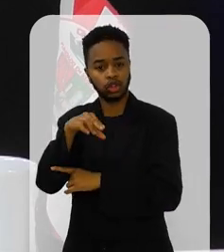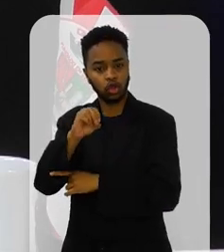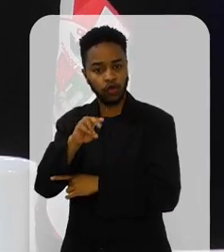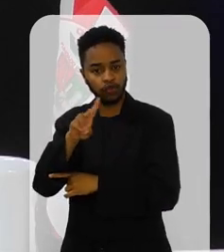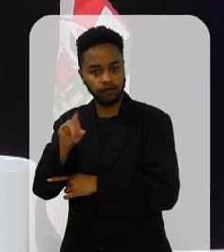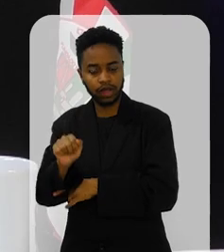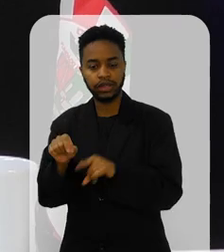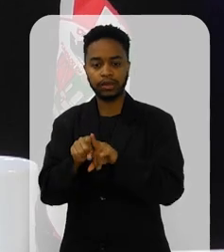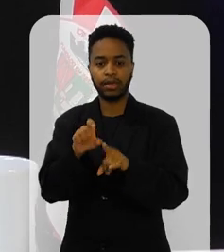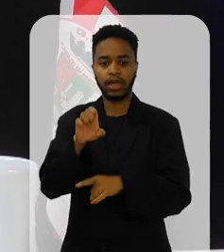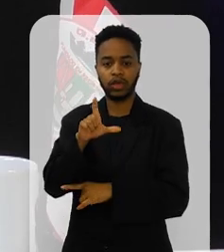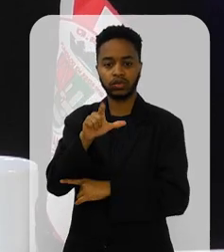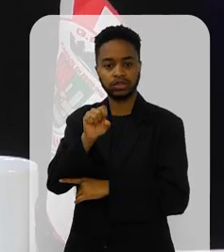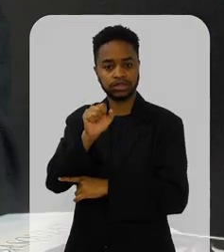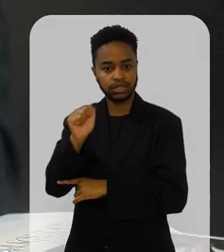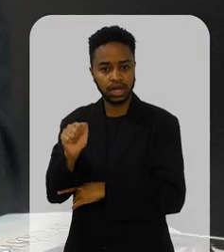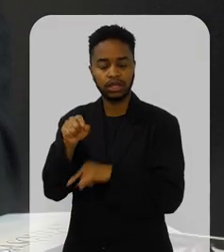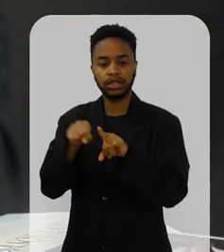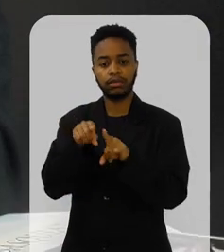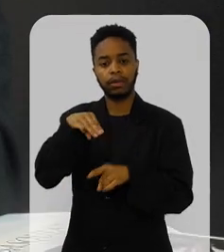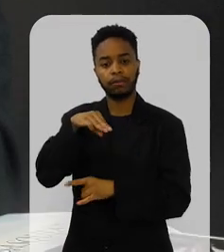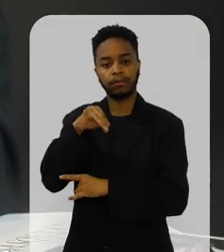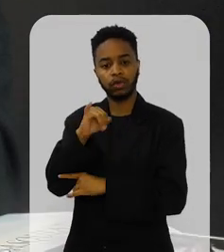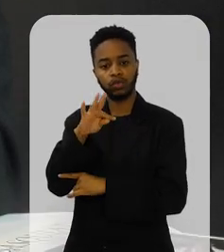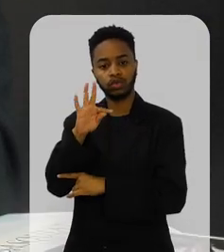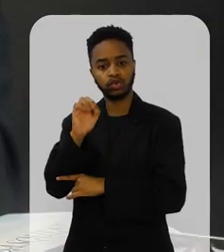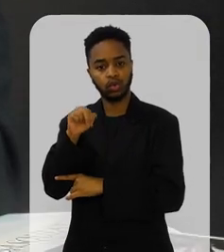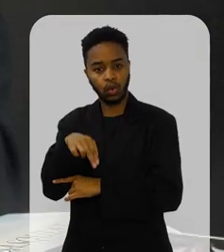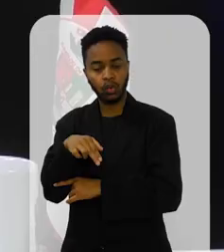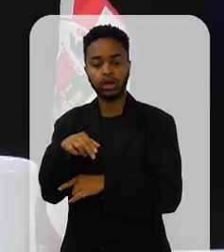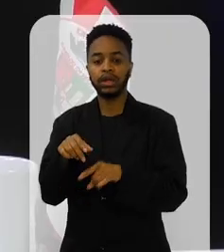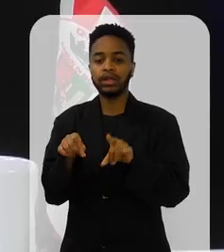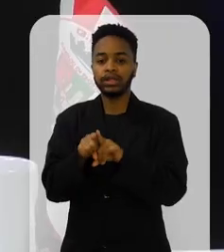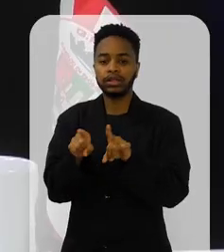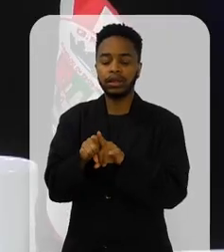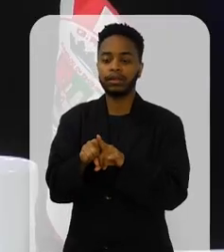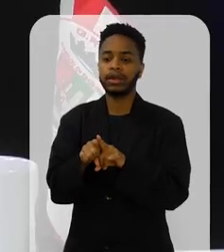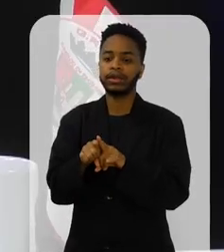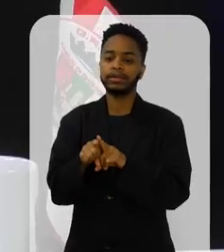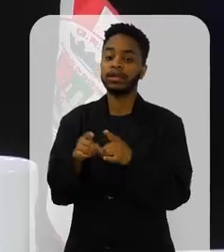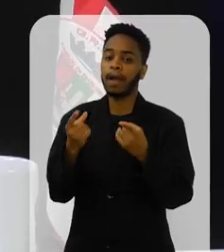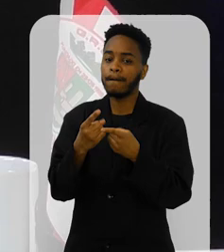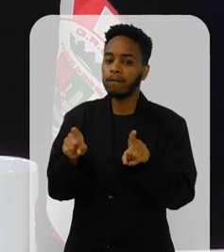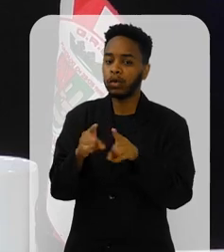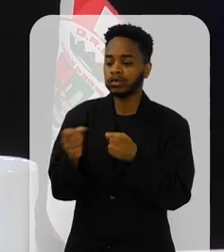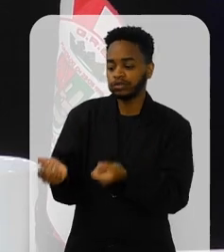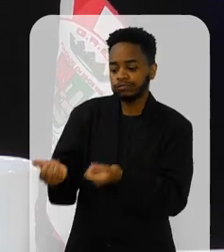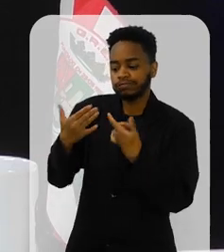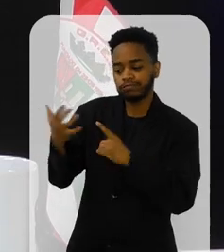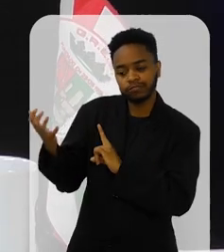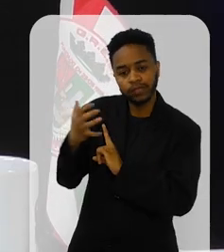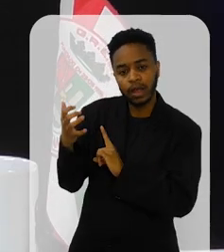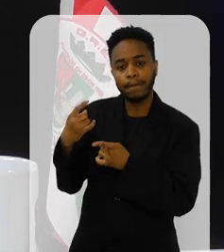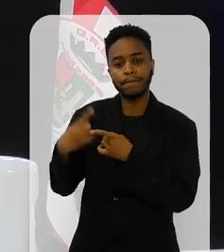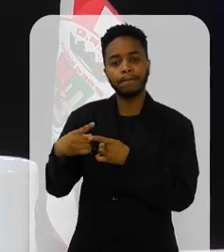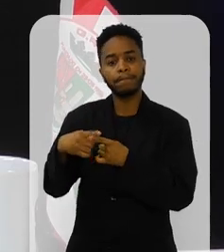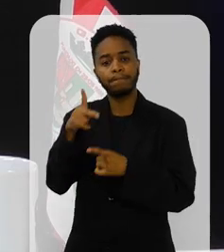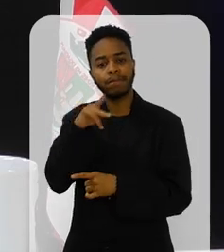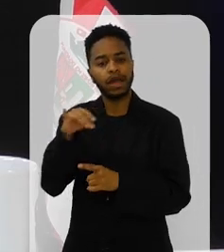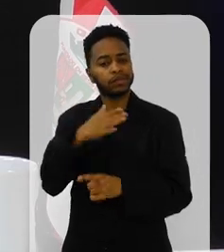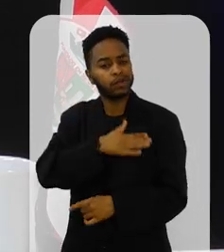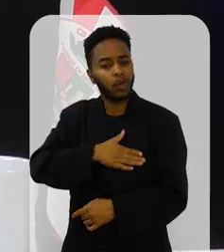Soares e Miltinho. De berço, a musicalidade estava aí. A musicalidade, entendeu? Nos trouxe. Meu pai